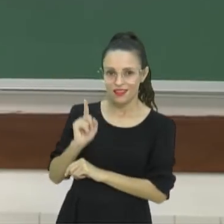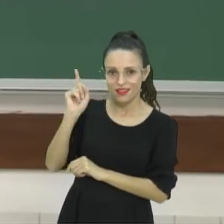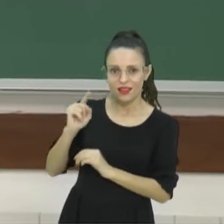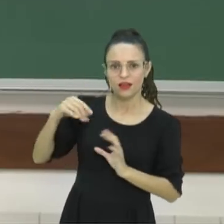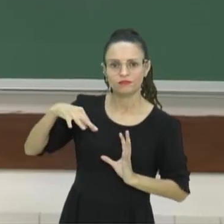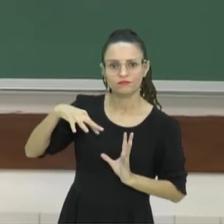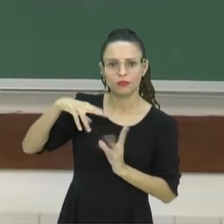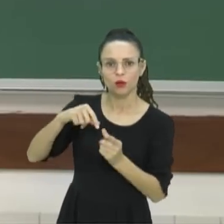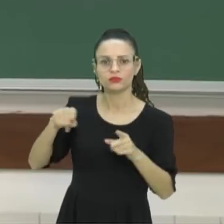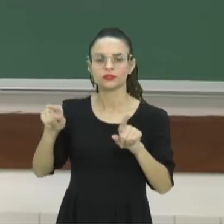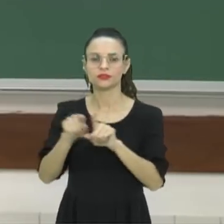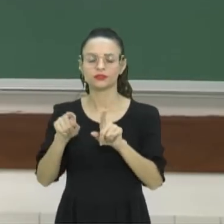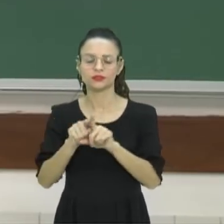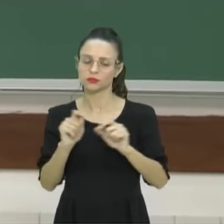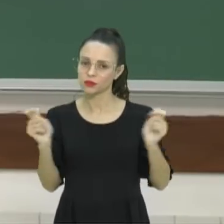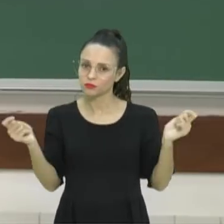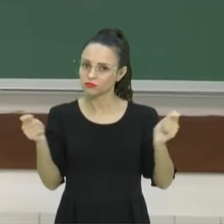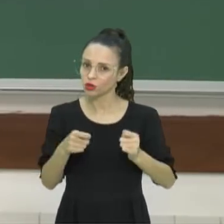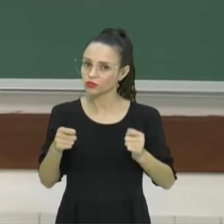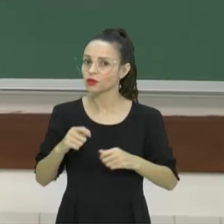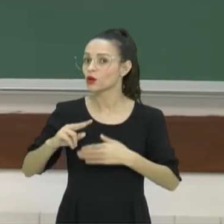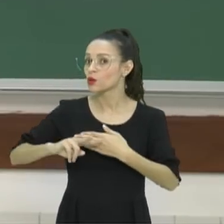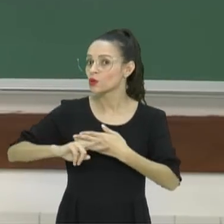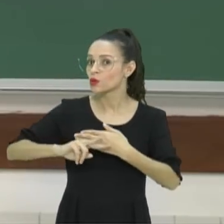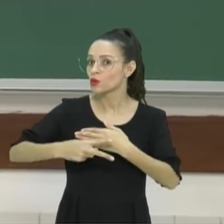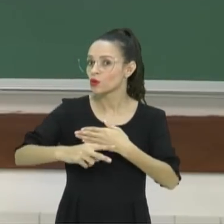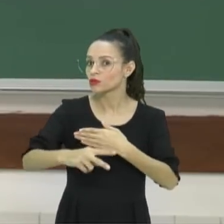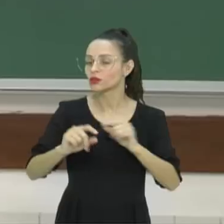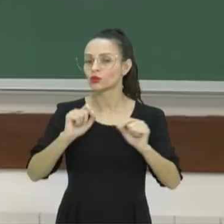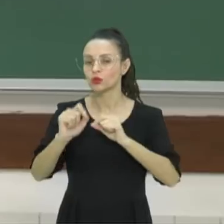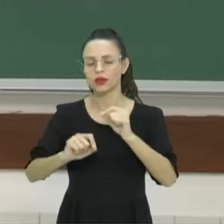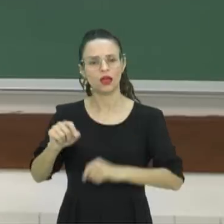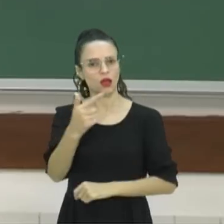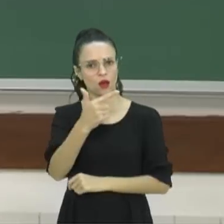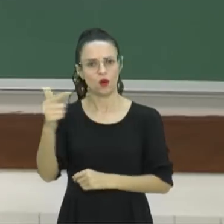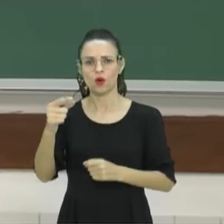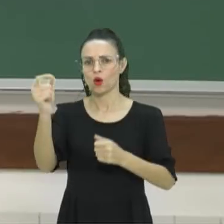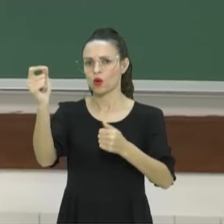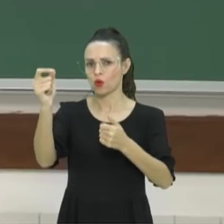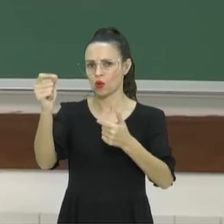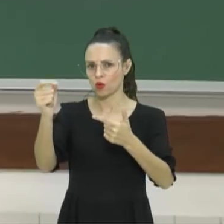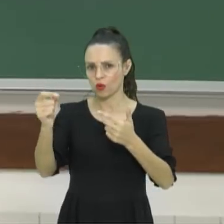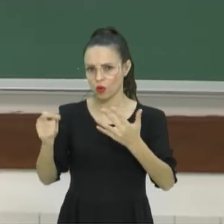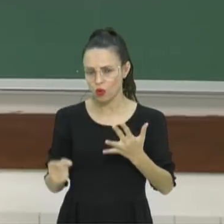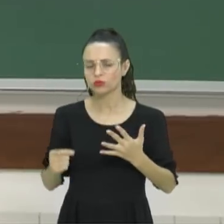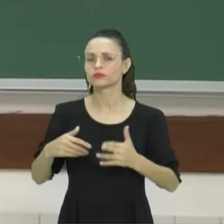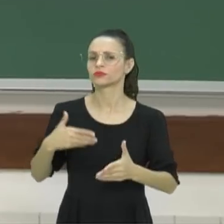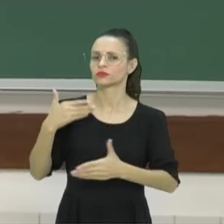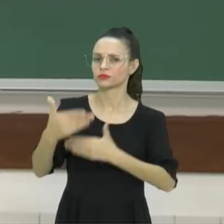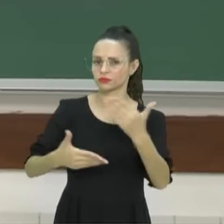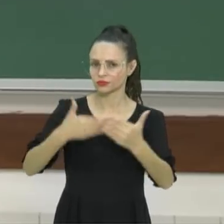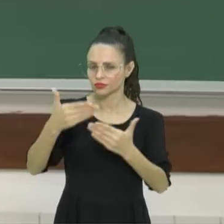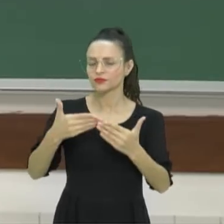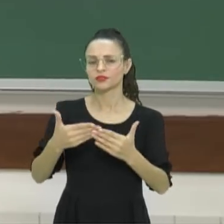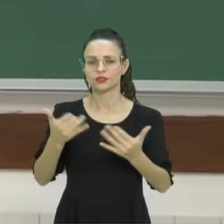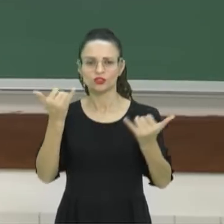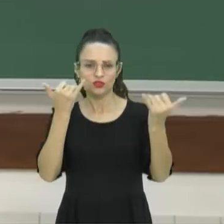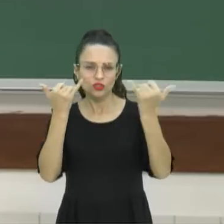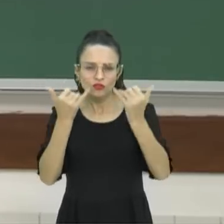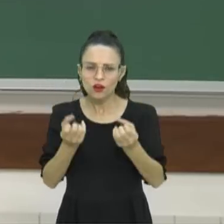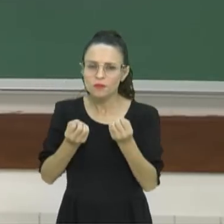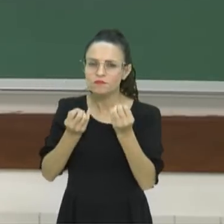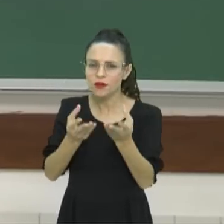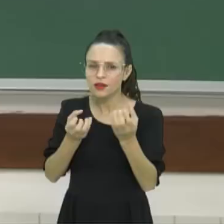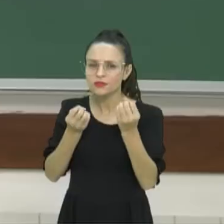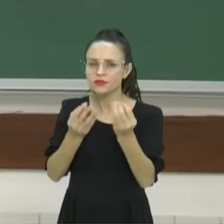isso possibilitou, na consequência, o desenvolvimento de outras formas de informação ou